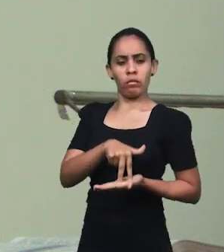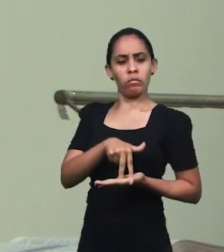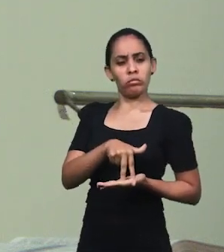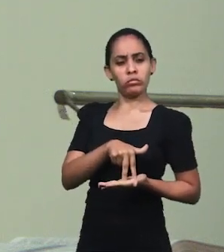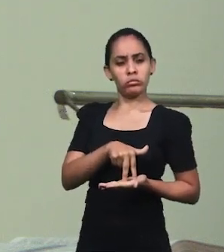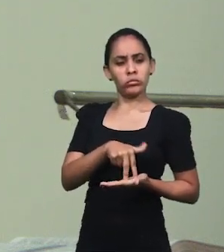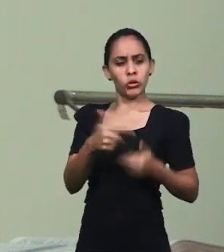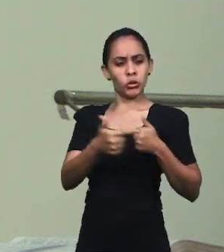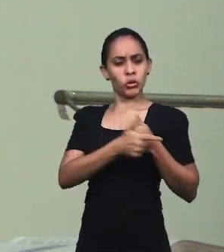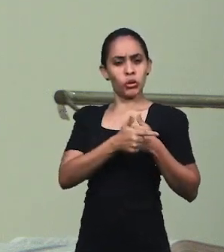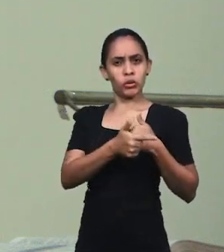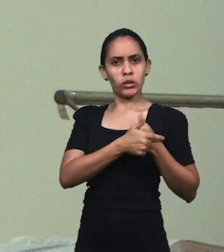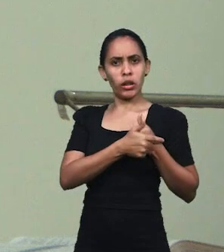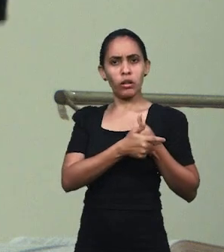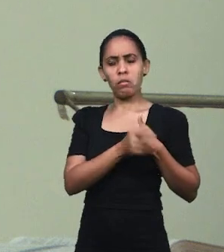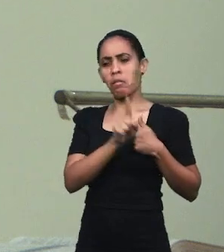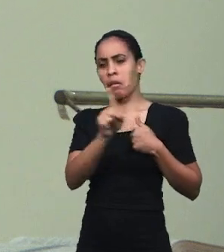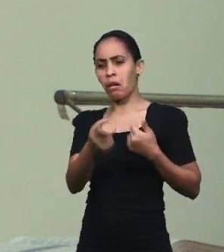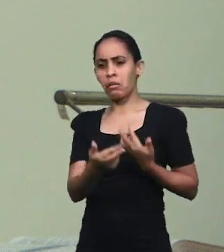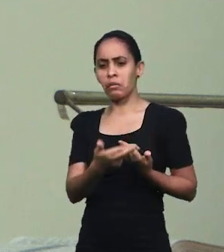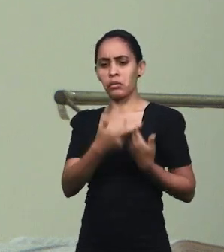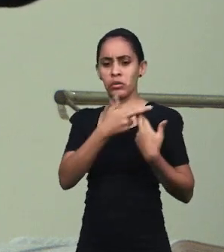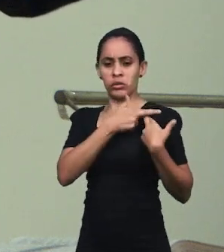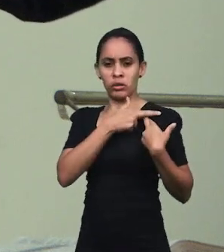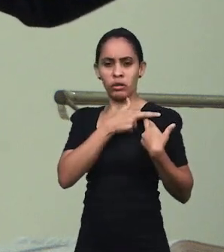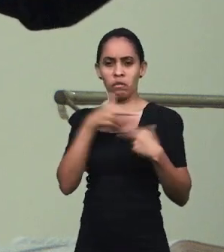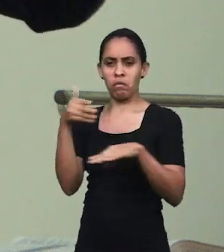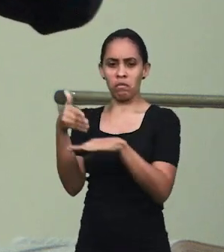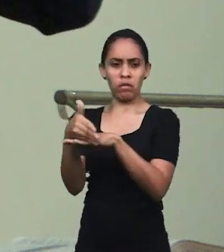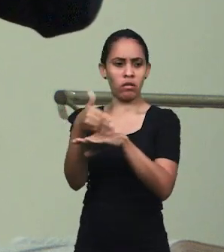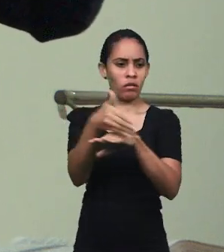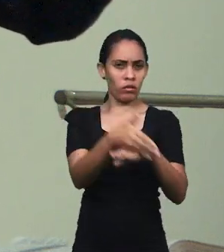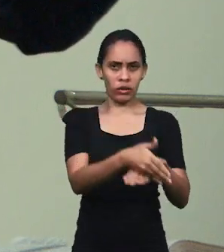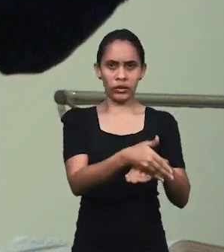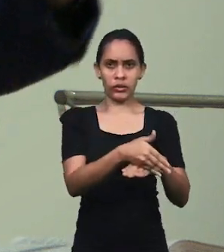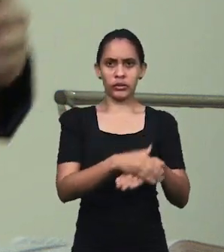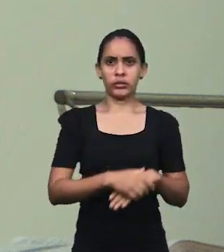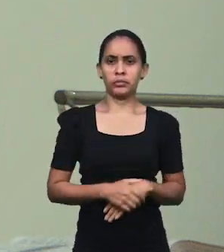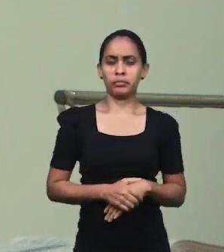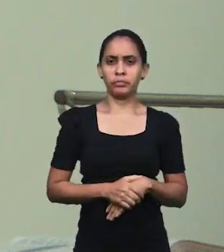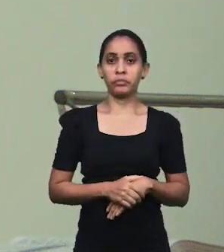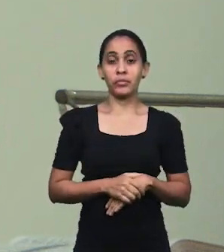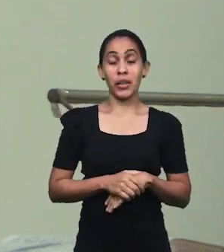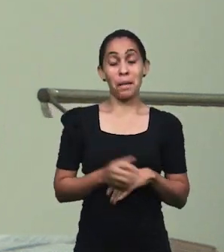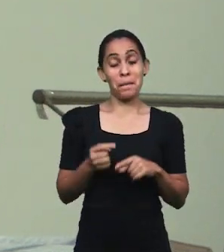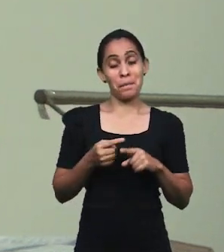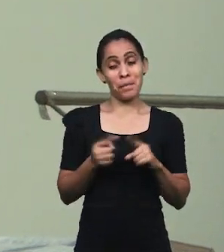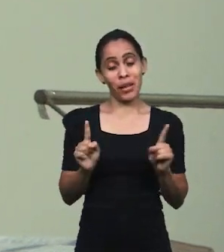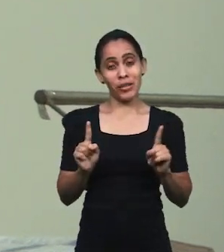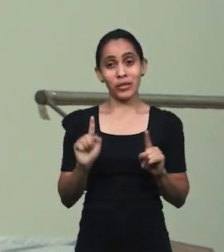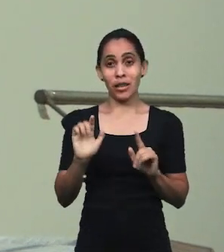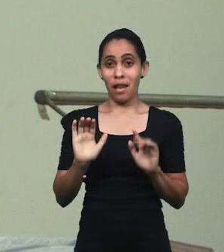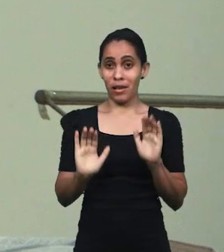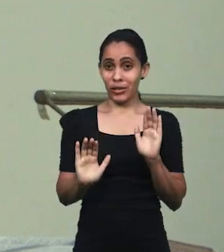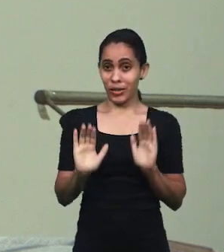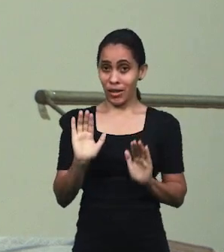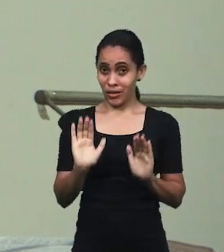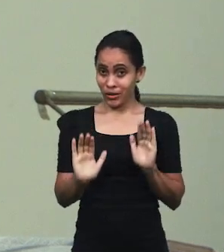na sua guarnição, na sua região, combatendo. Mas às